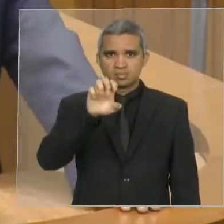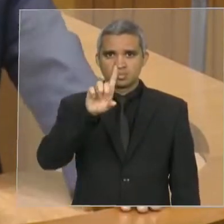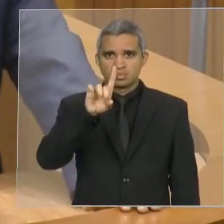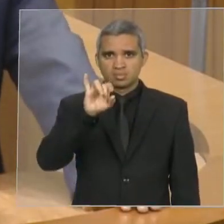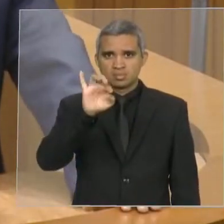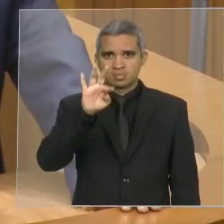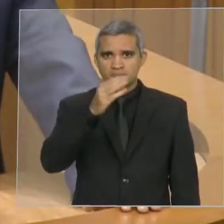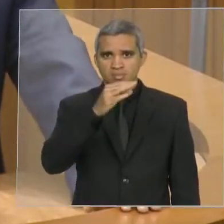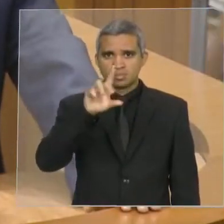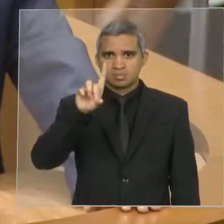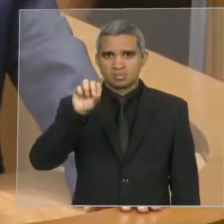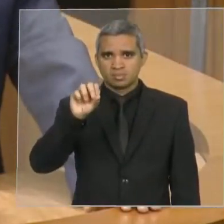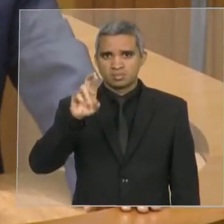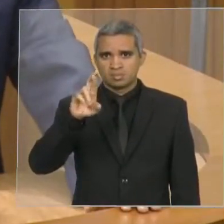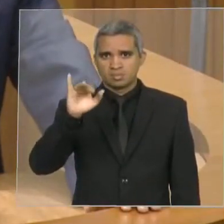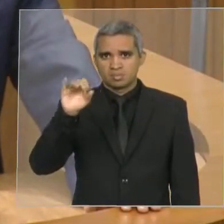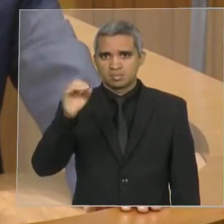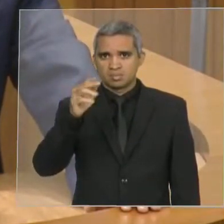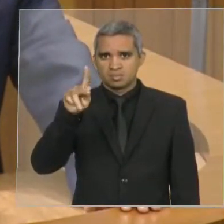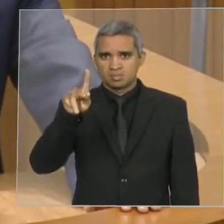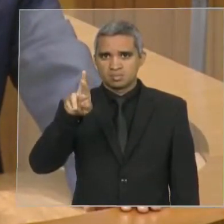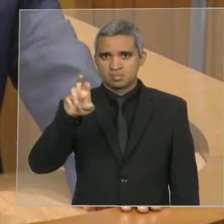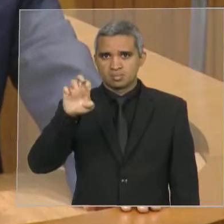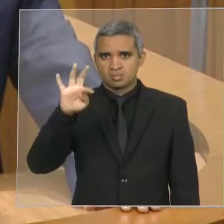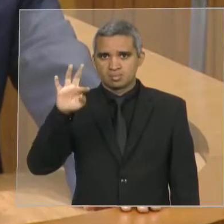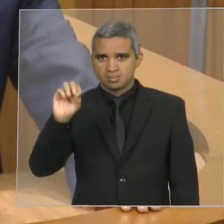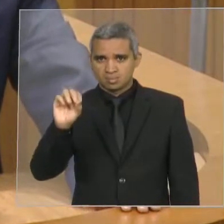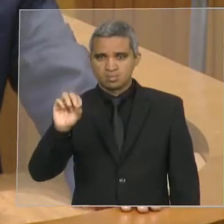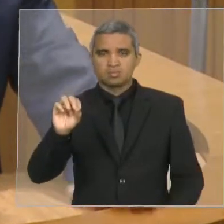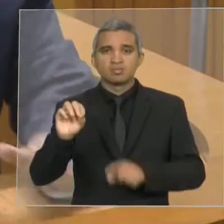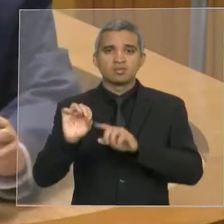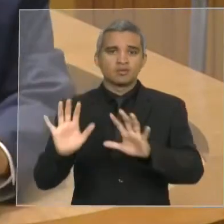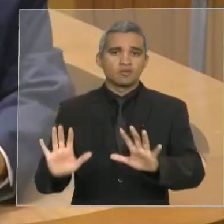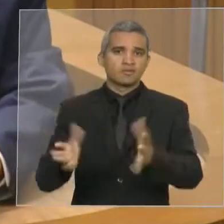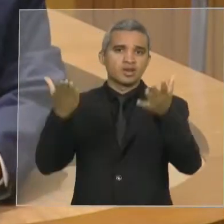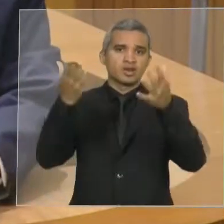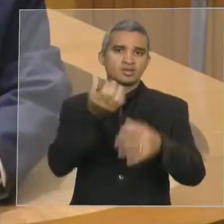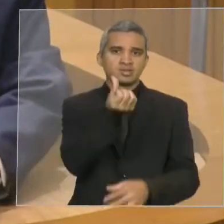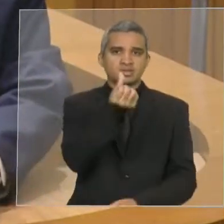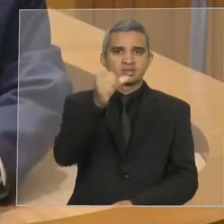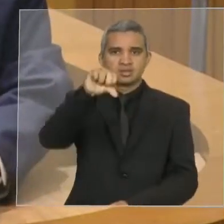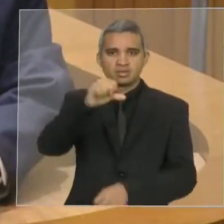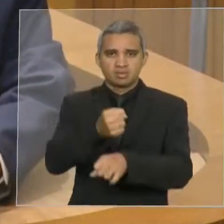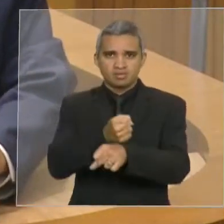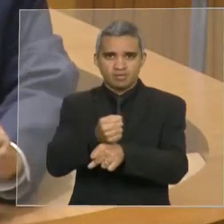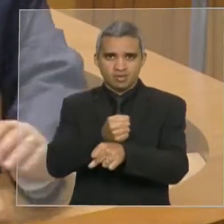fazendo parte das festividades dos 69 anos da cidade,